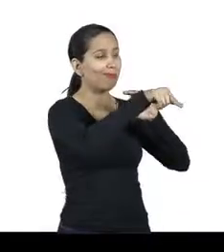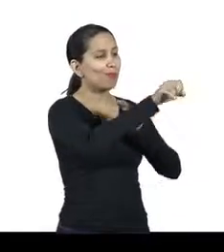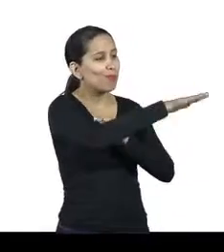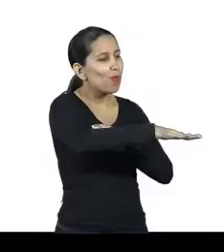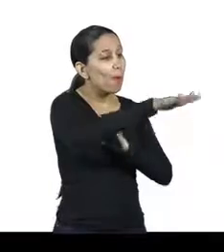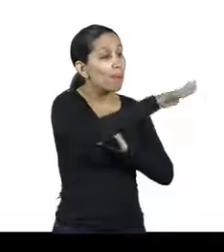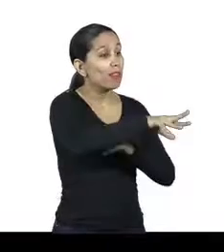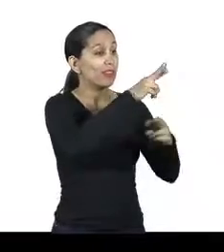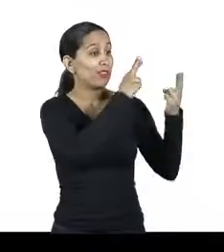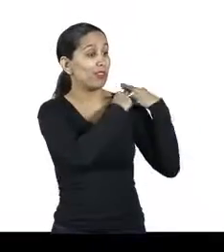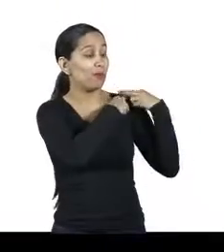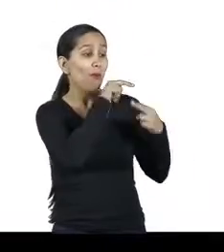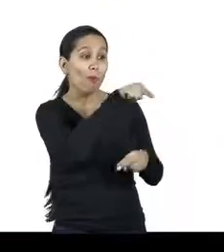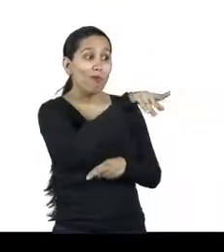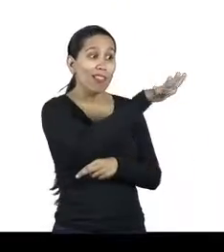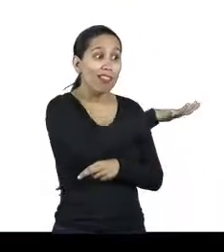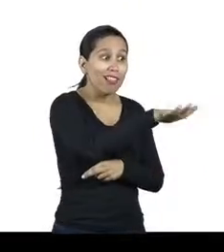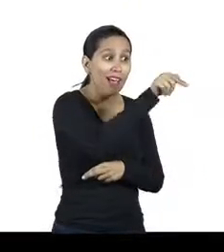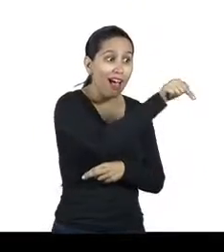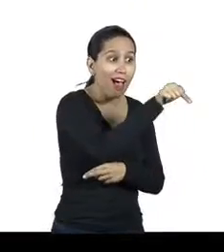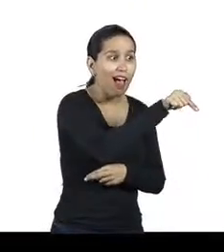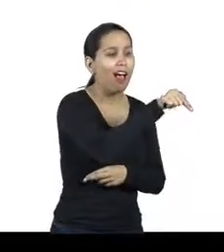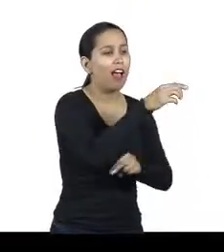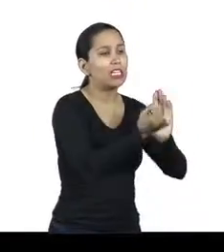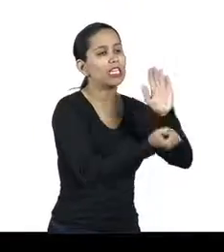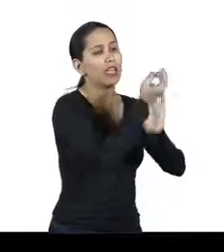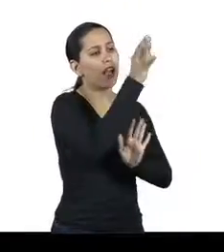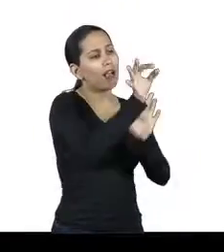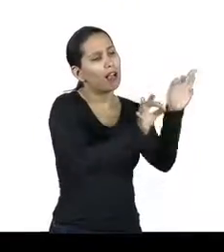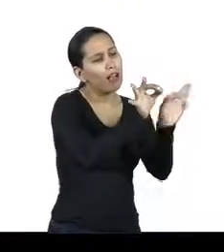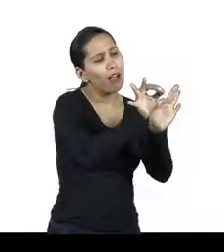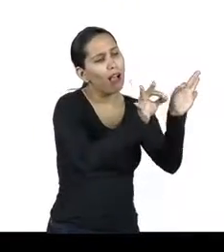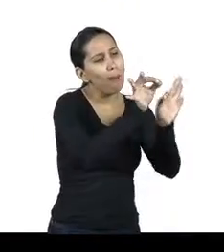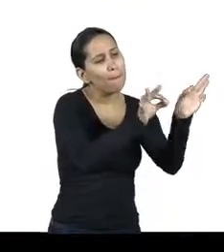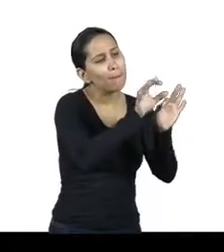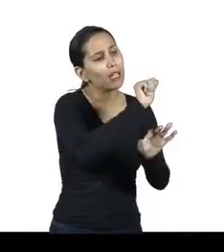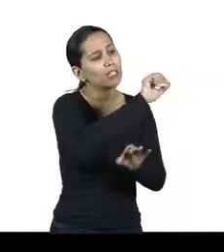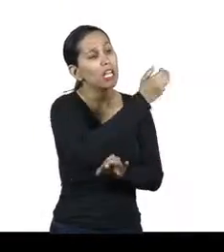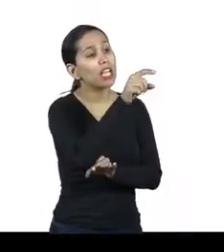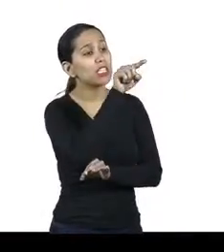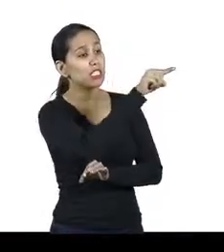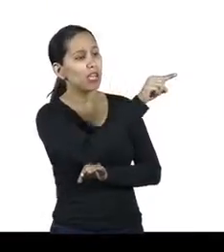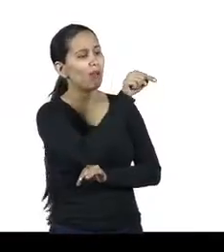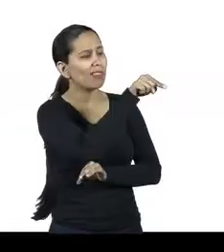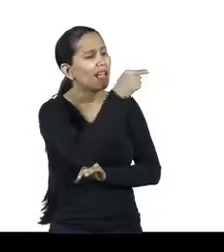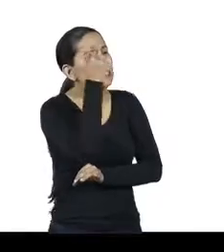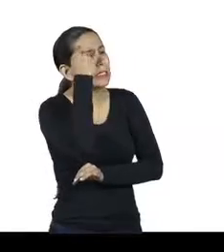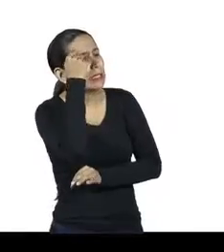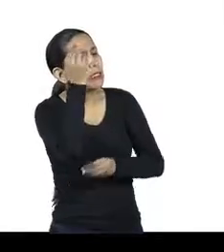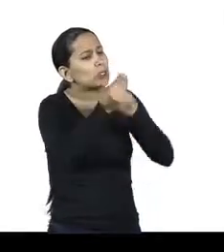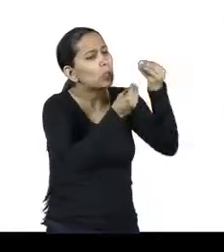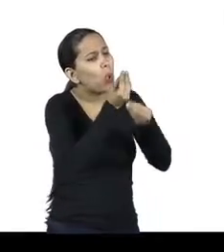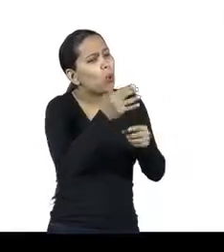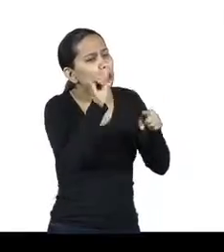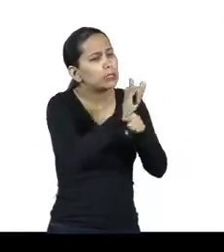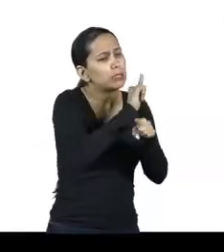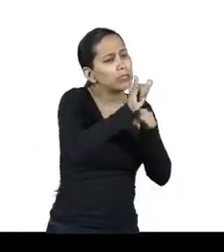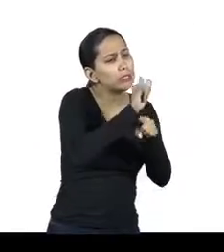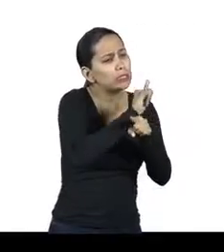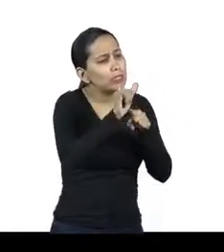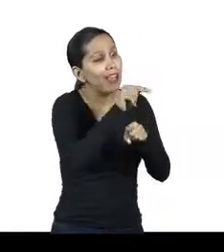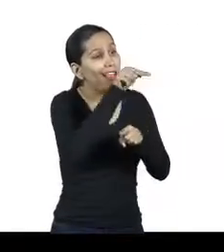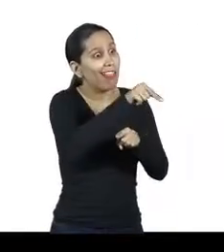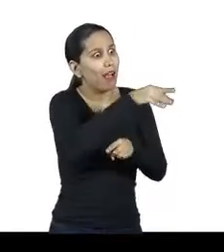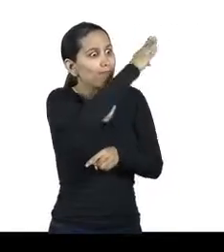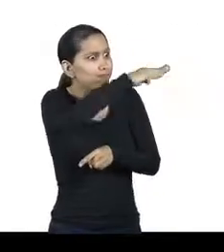responsável para que seja criado um plano de ação, a partir da análise das causas e inclusas tarefas, a fim de